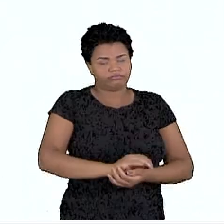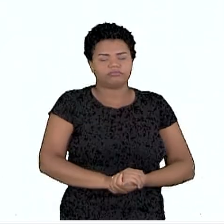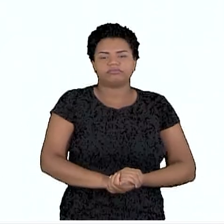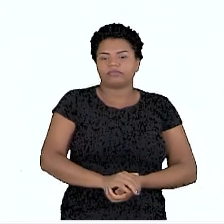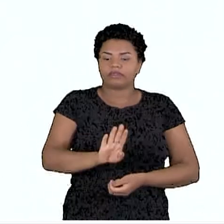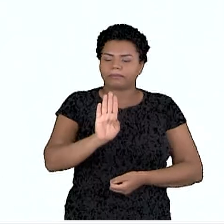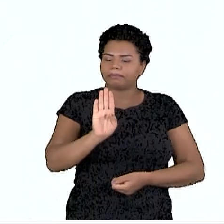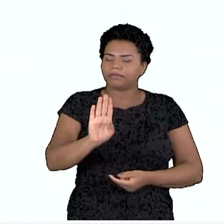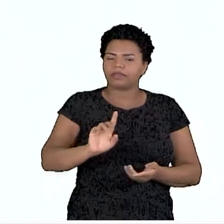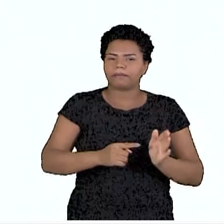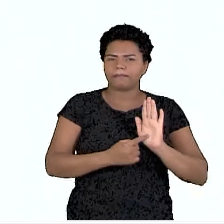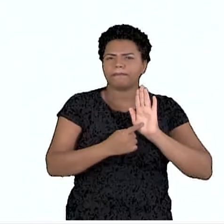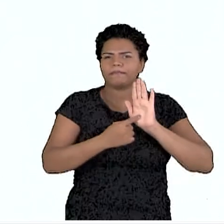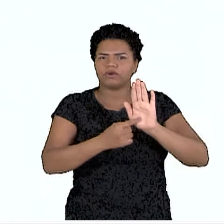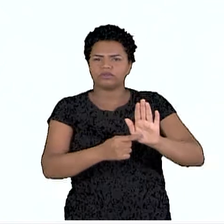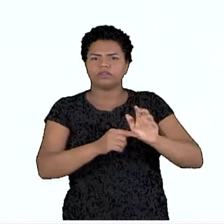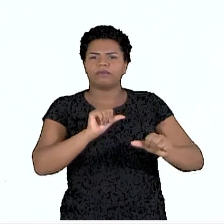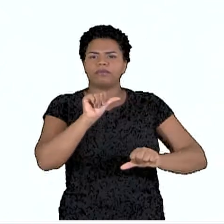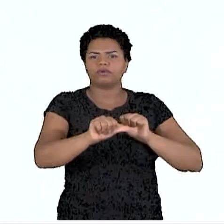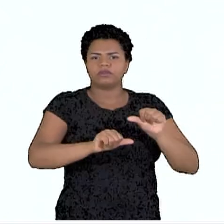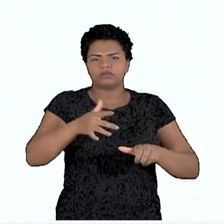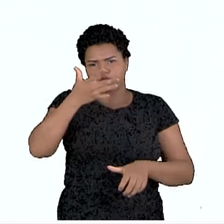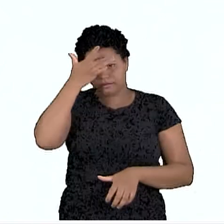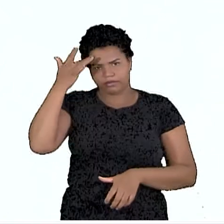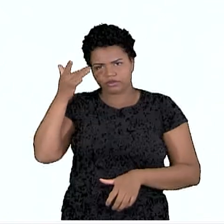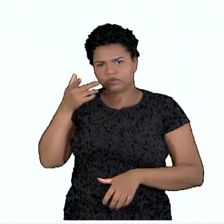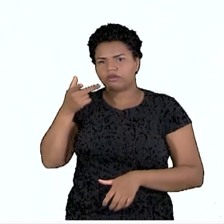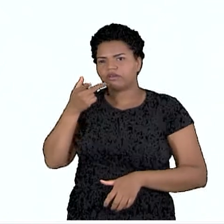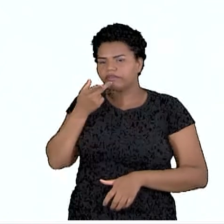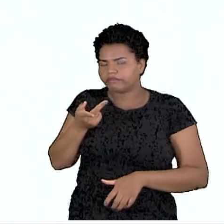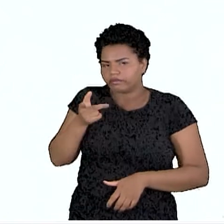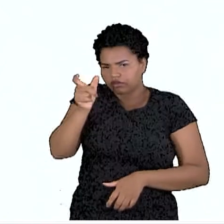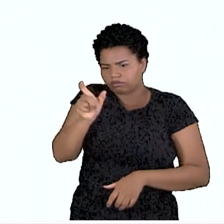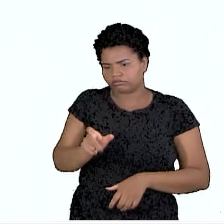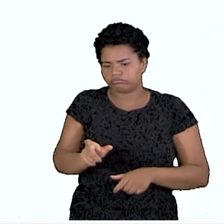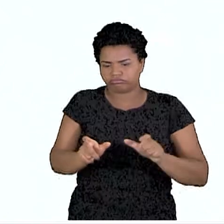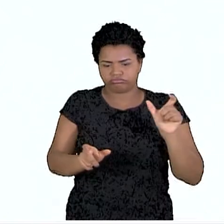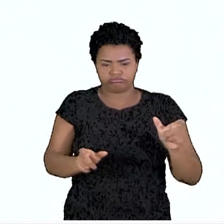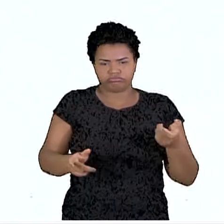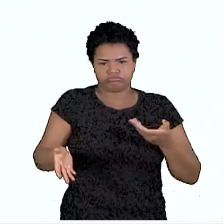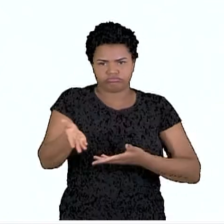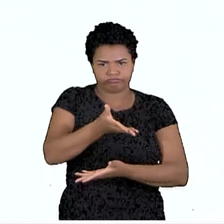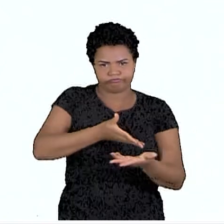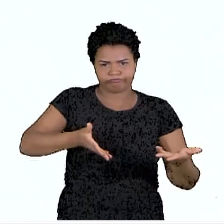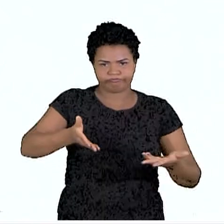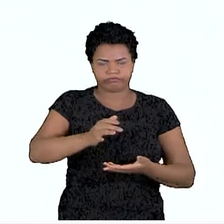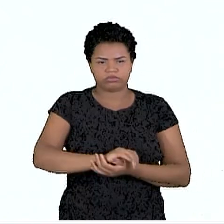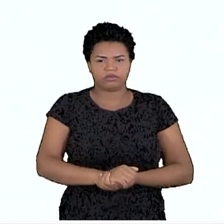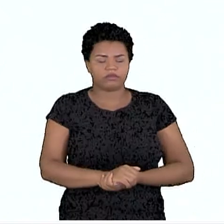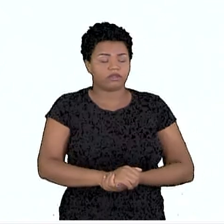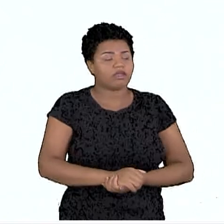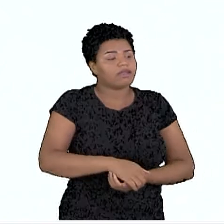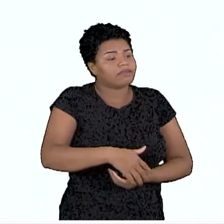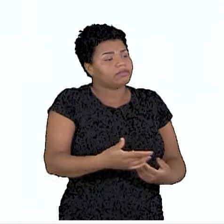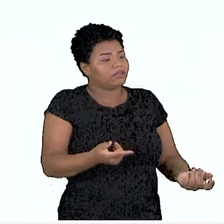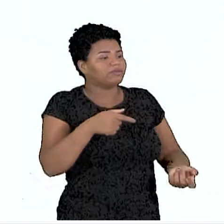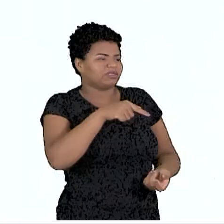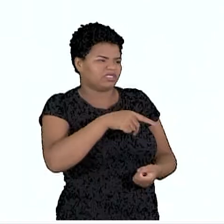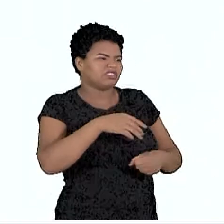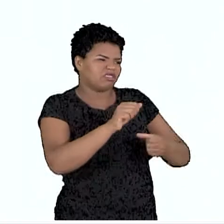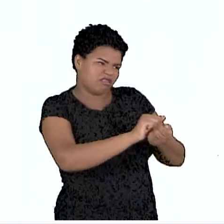indicar mudança do interlocutor, de quem está falando, né, nos diálogos. Querido, você já lavou a